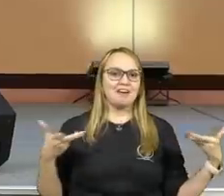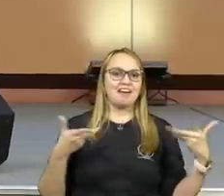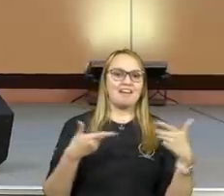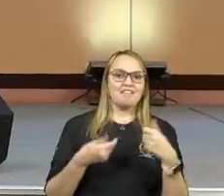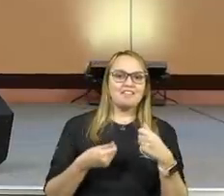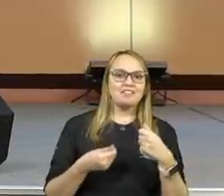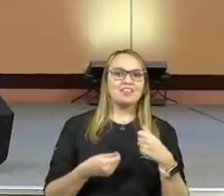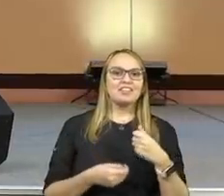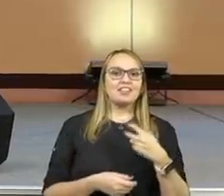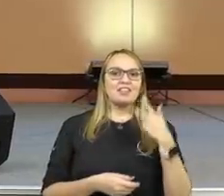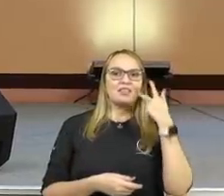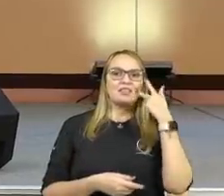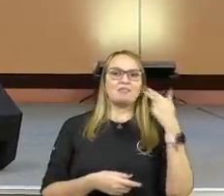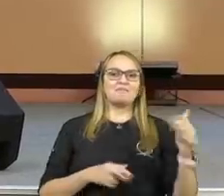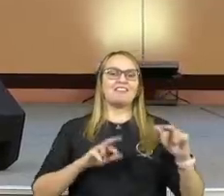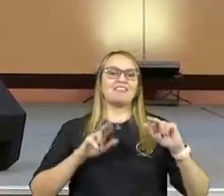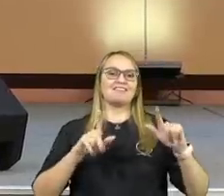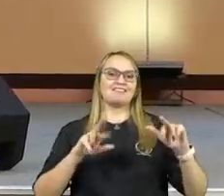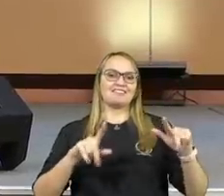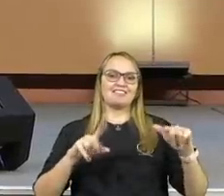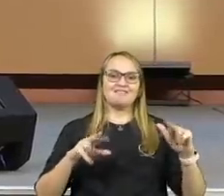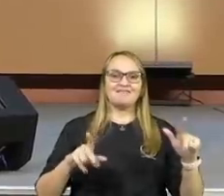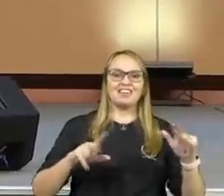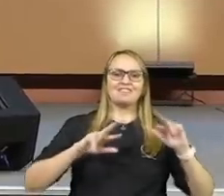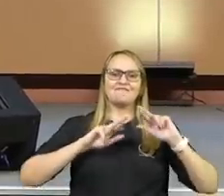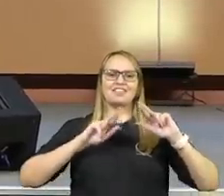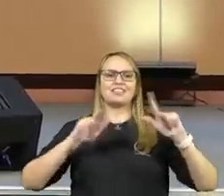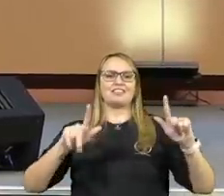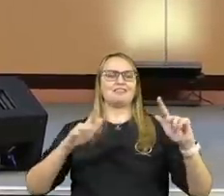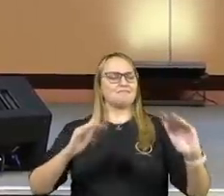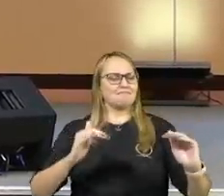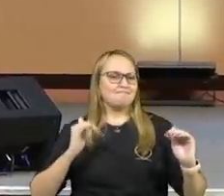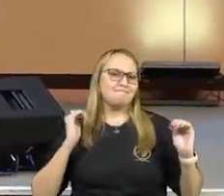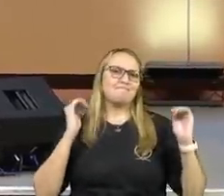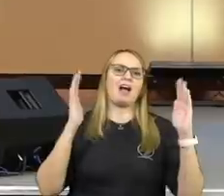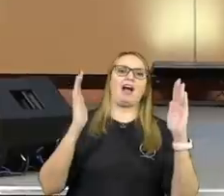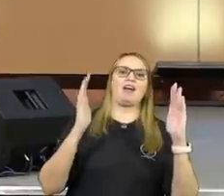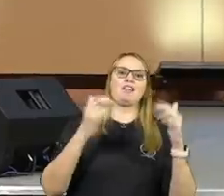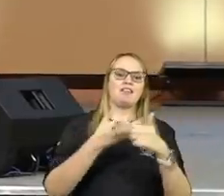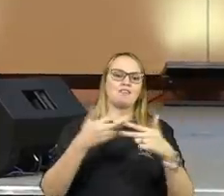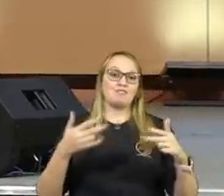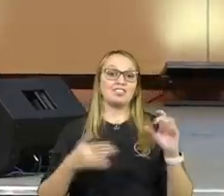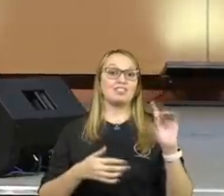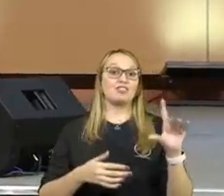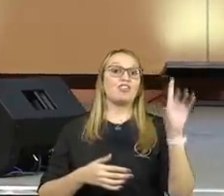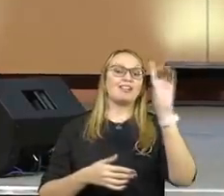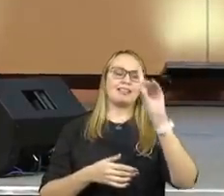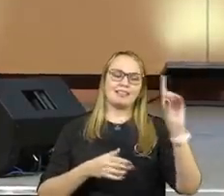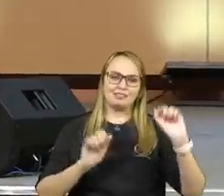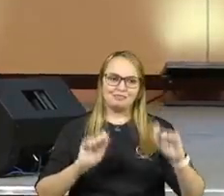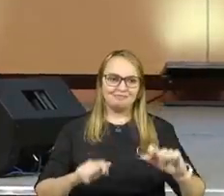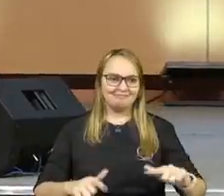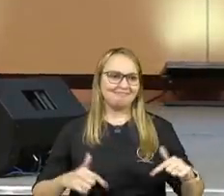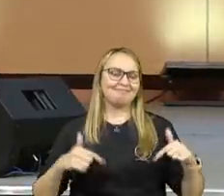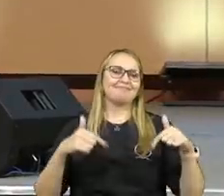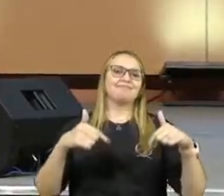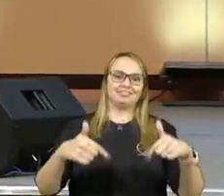incomum, inusitado, sobrenatural, o que só Deus pode